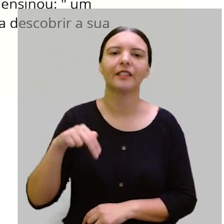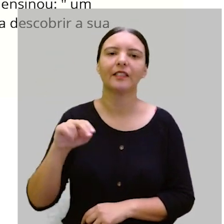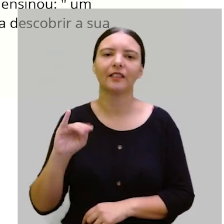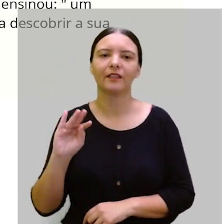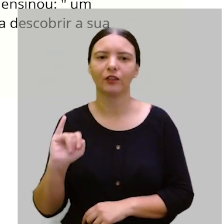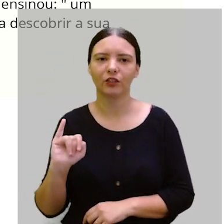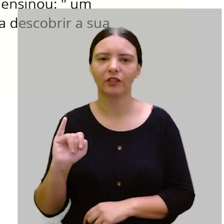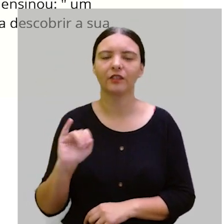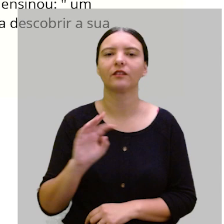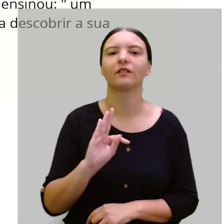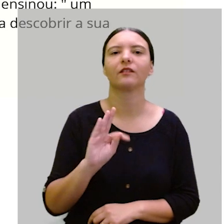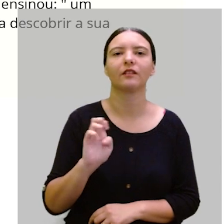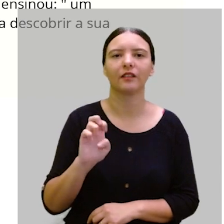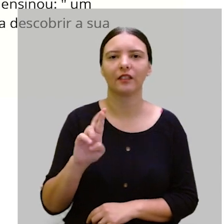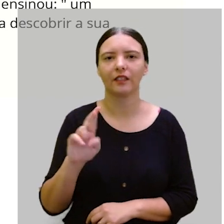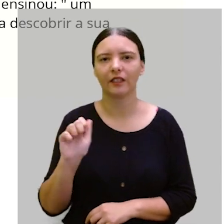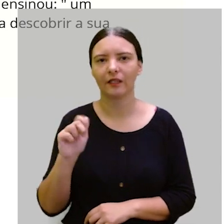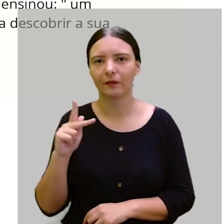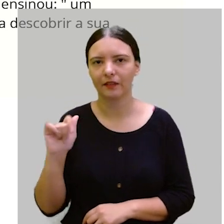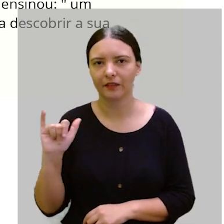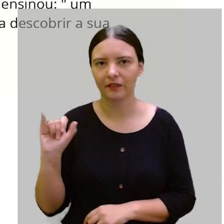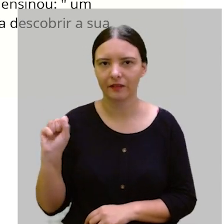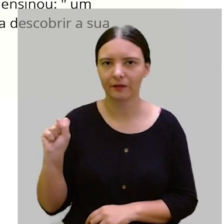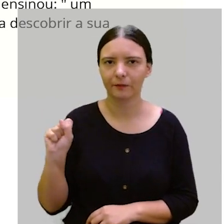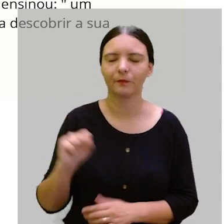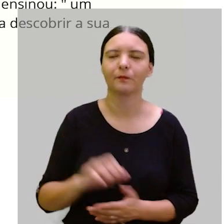Antiterapias. E